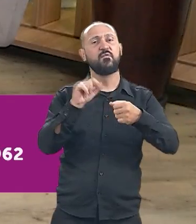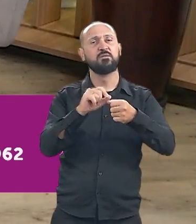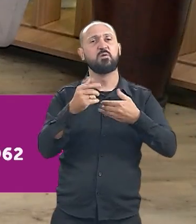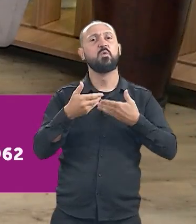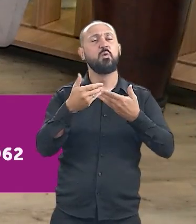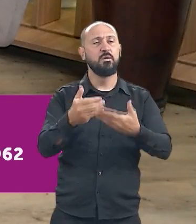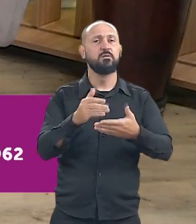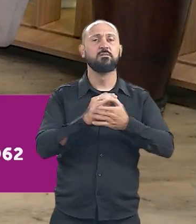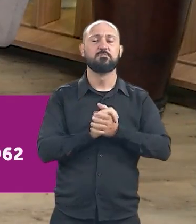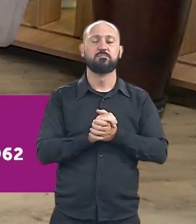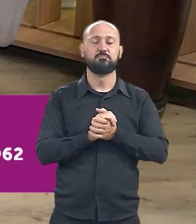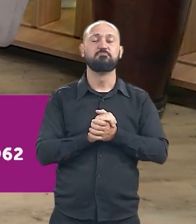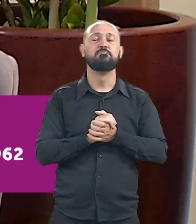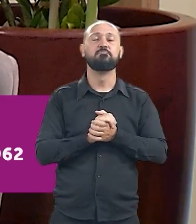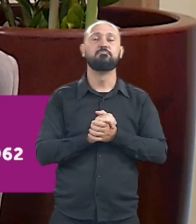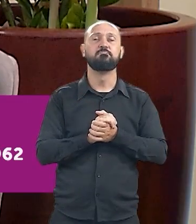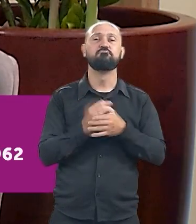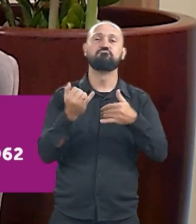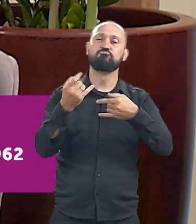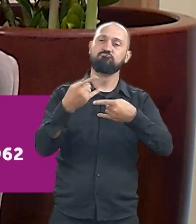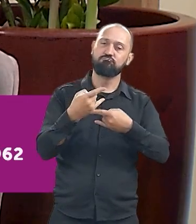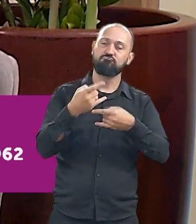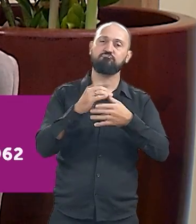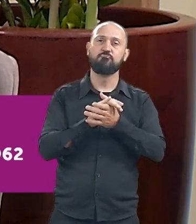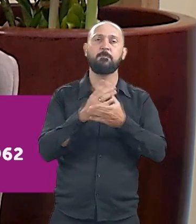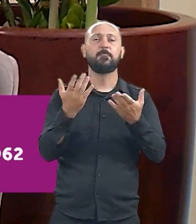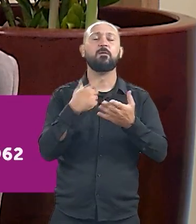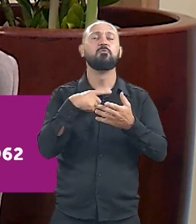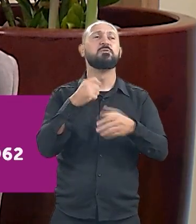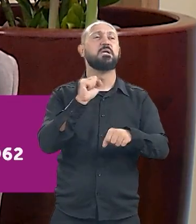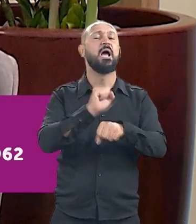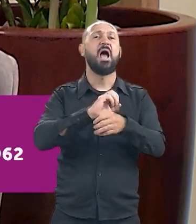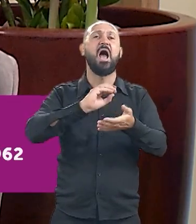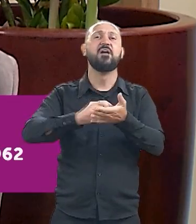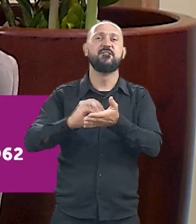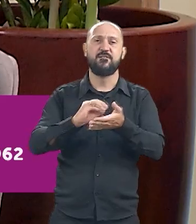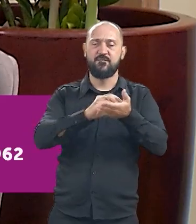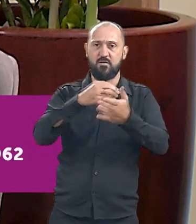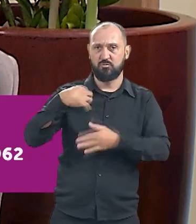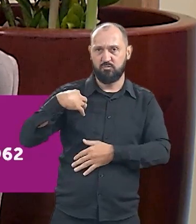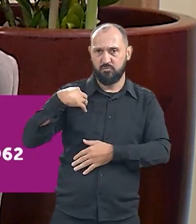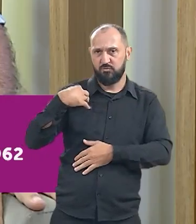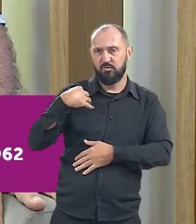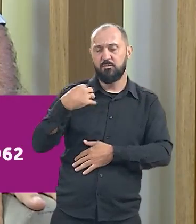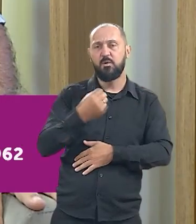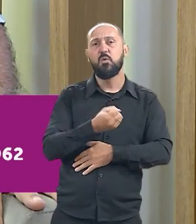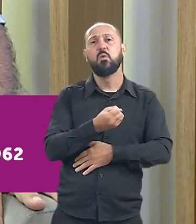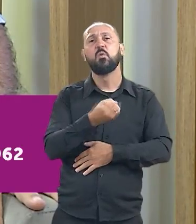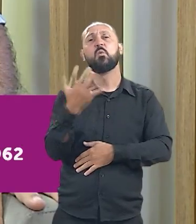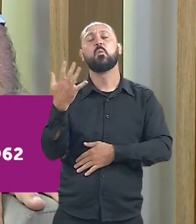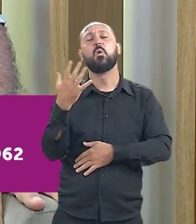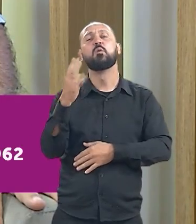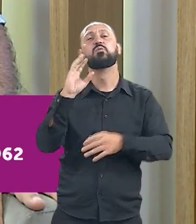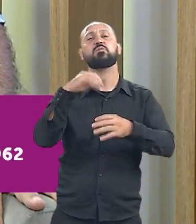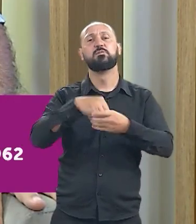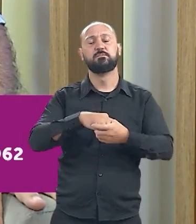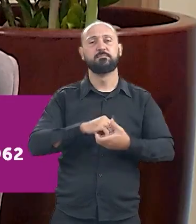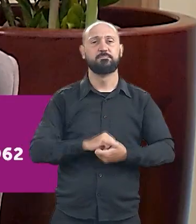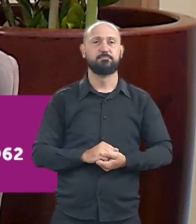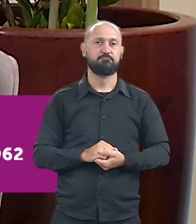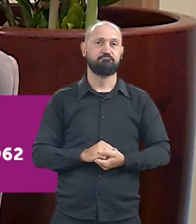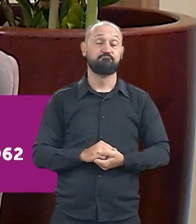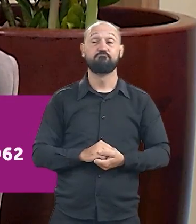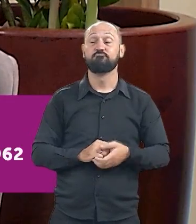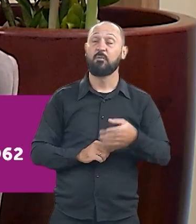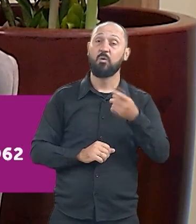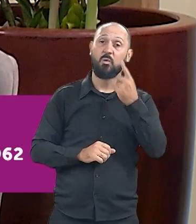E hoje a carência, de repente, de voluntários de vocês seria para qual setor? Olha... Ou não